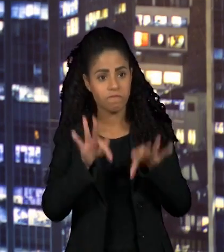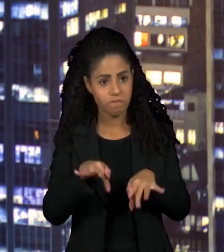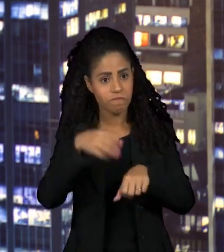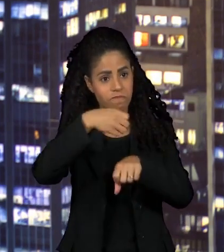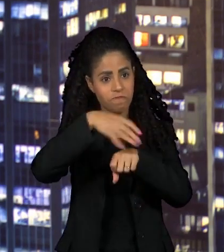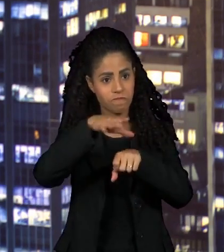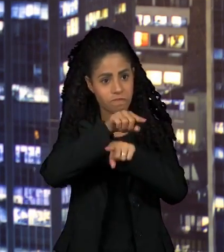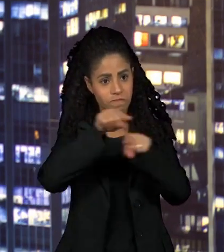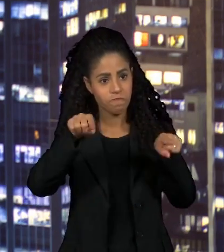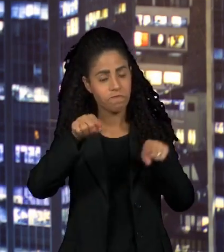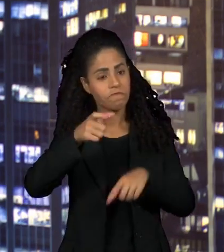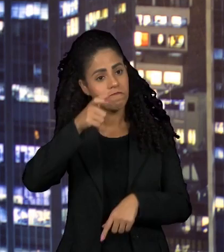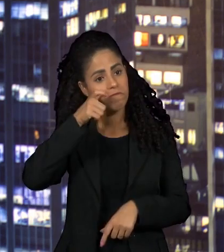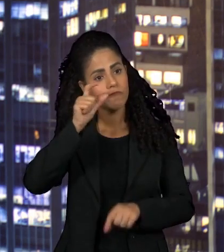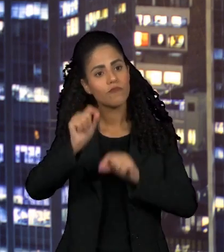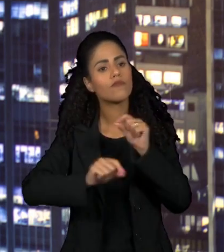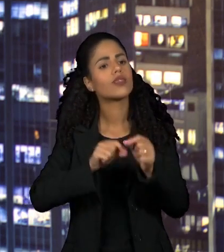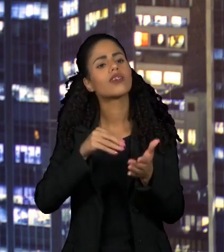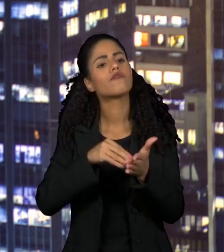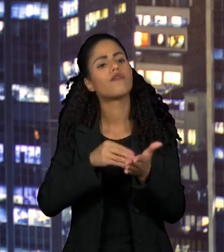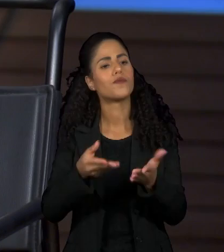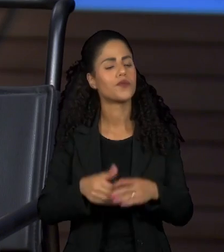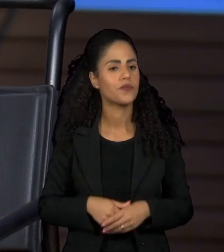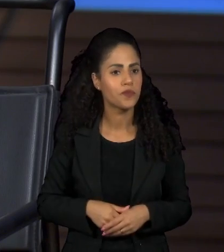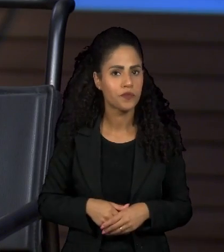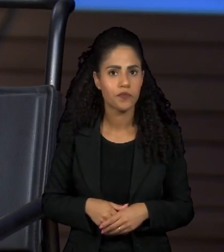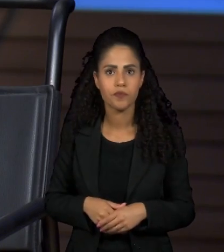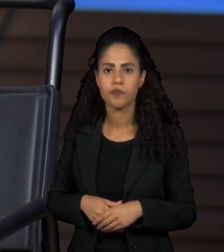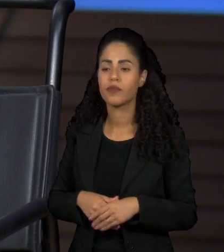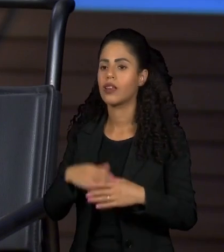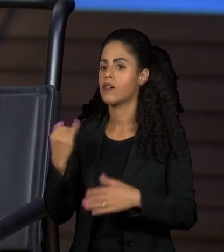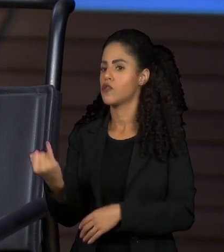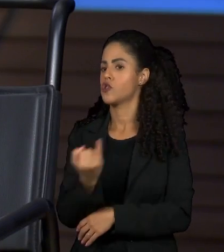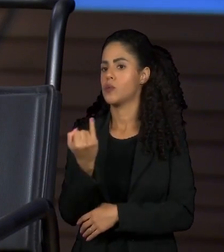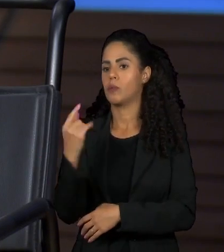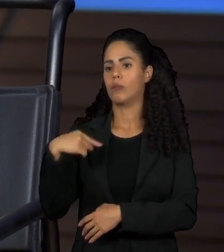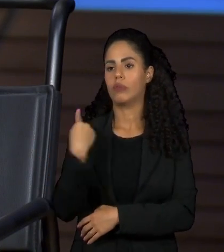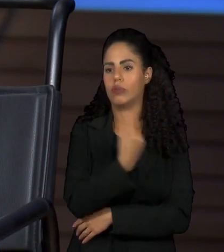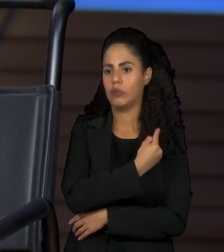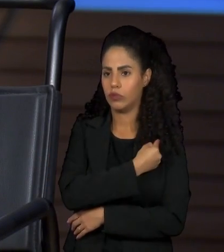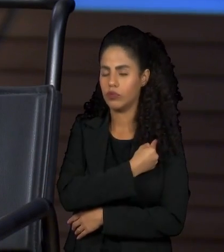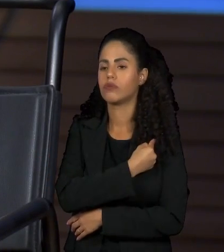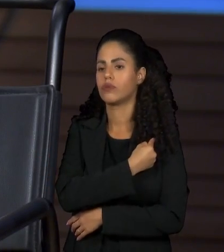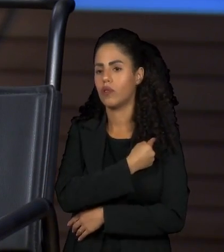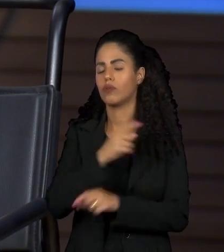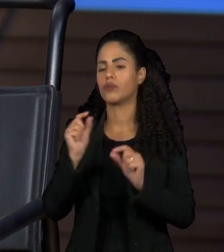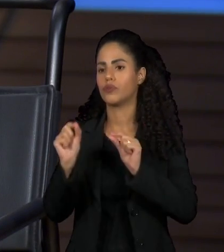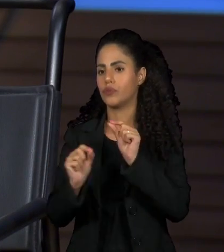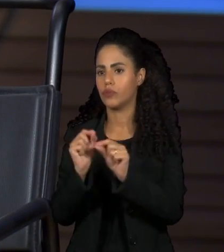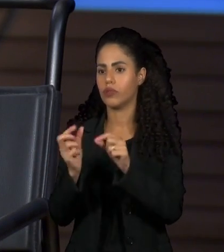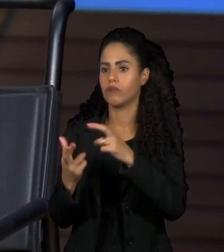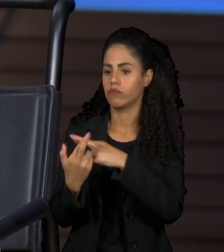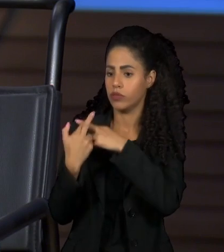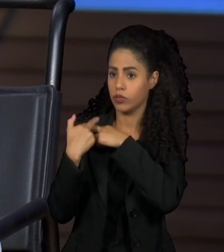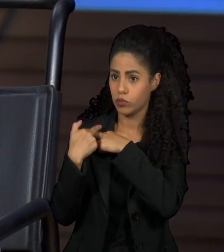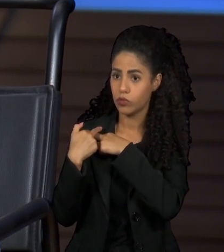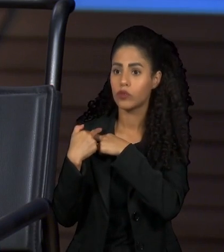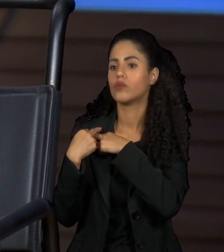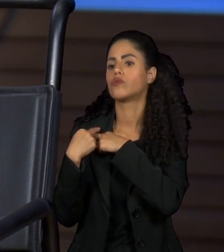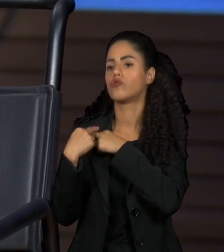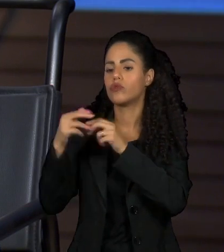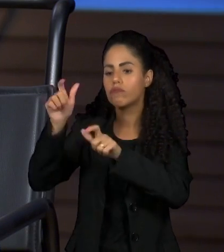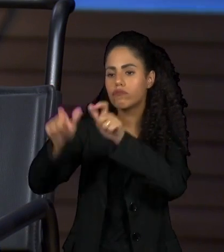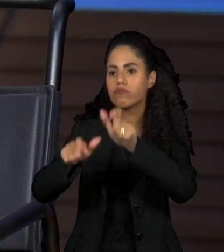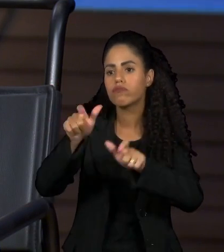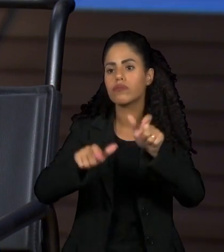último recado. O que faltou chamar a atenção aqui, Bruno? É importante a gente sempre trazer a questão da responsabilidade dos atores